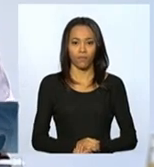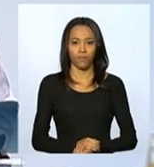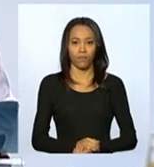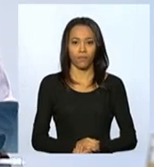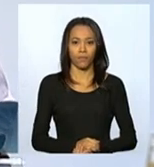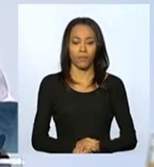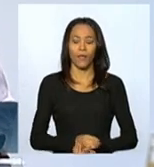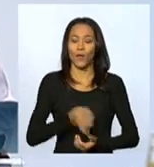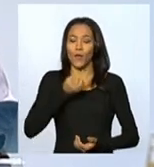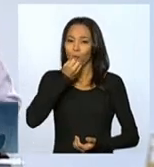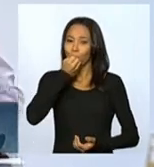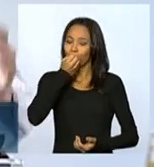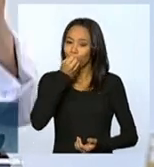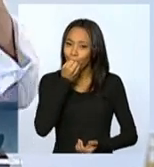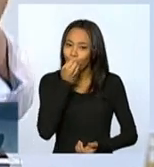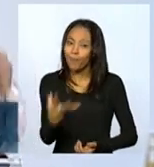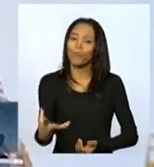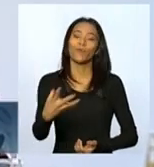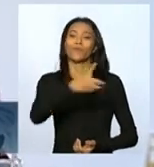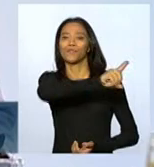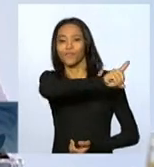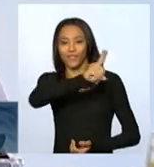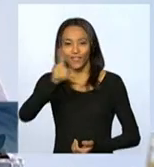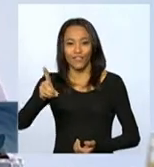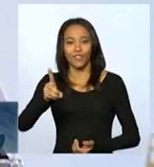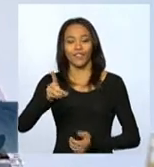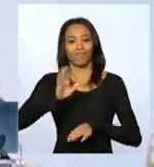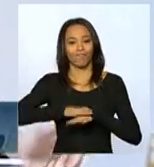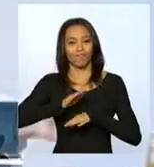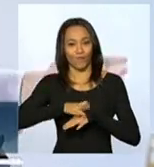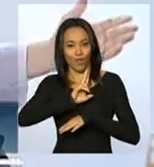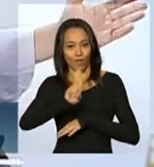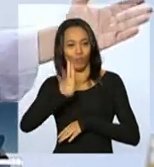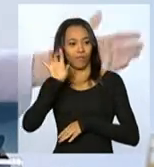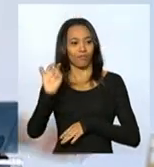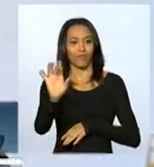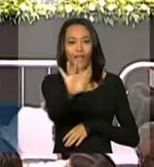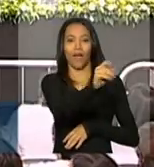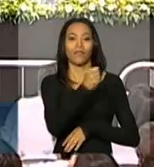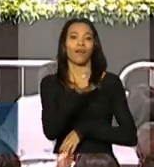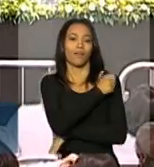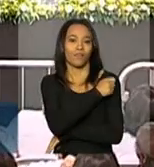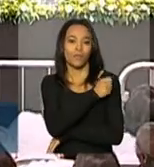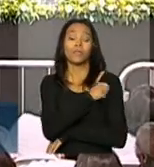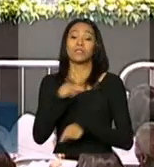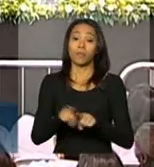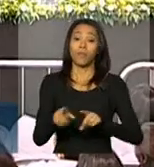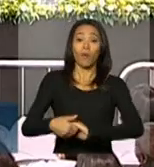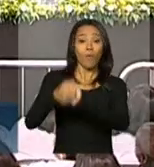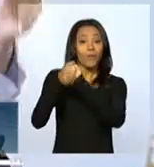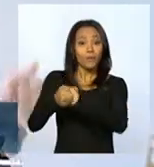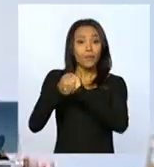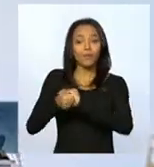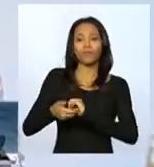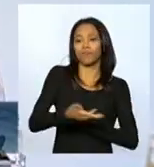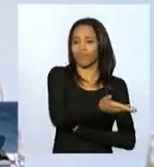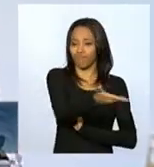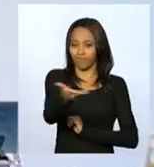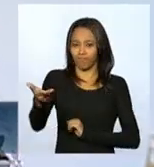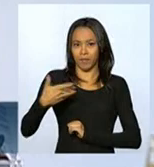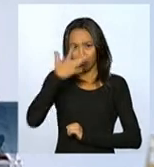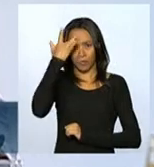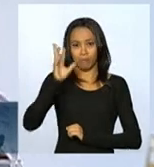Muito meu bom dia em nome dos estudantes, cumprimento a todas as autoridades e o público presente